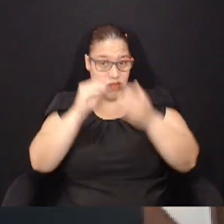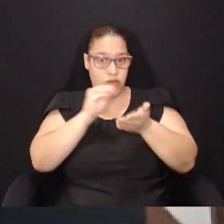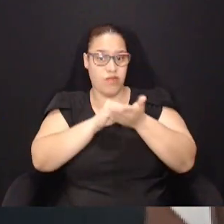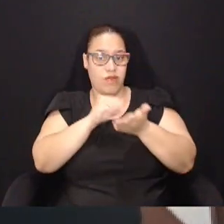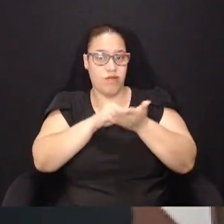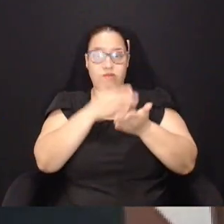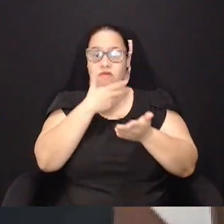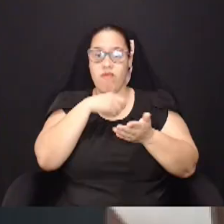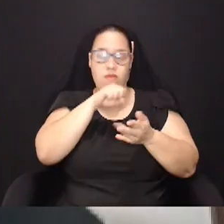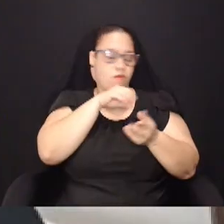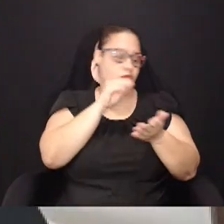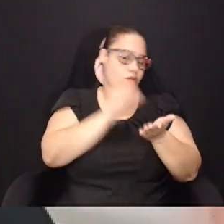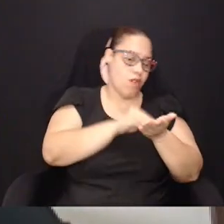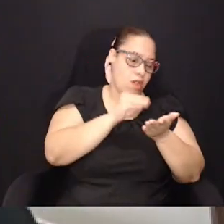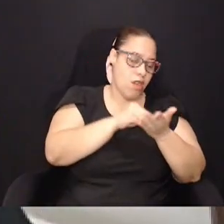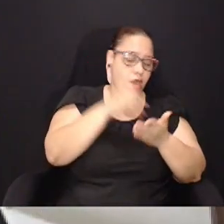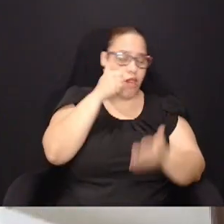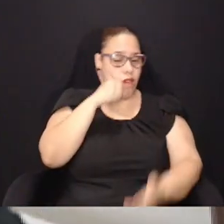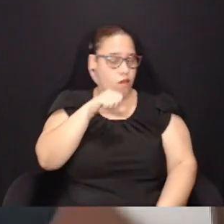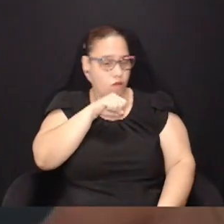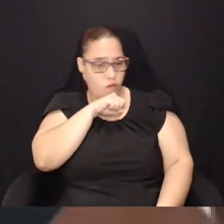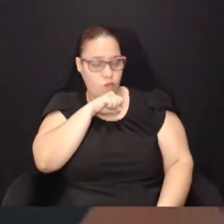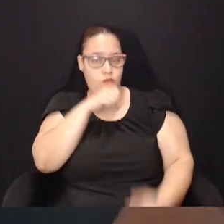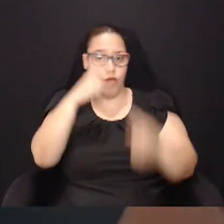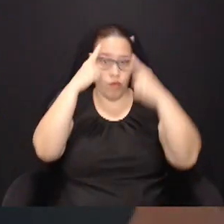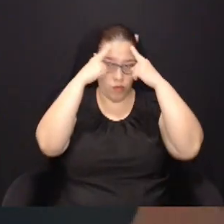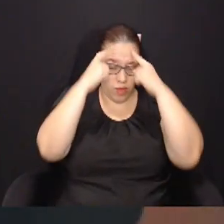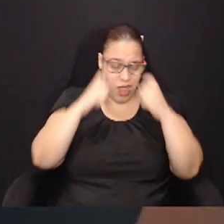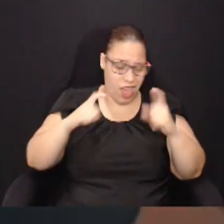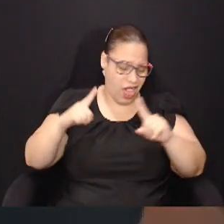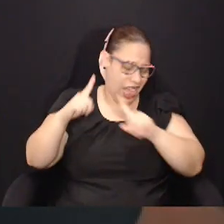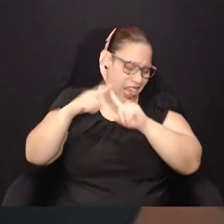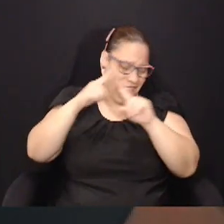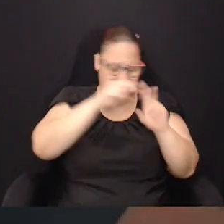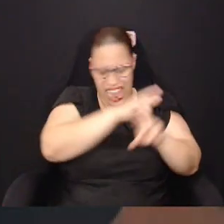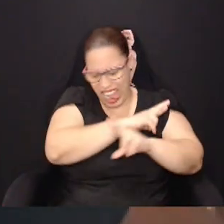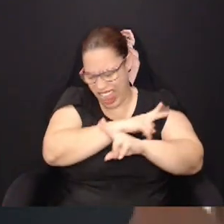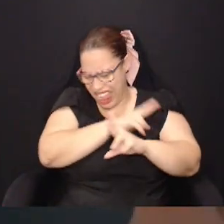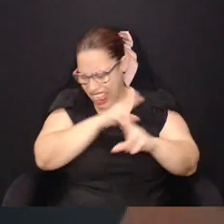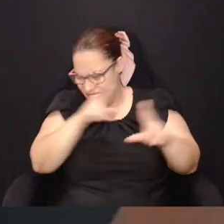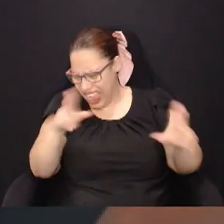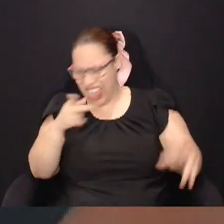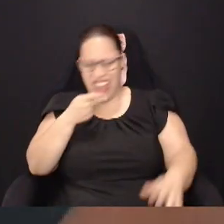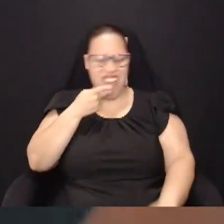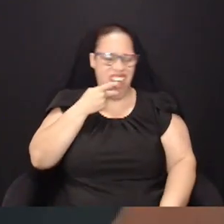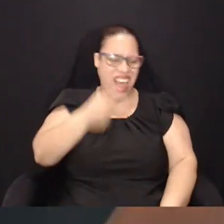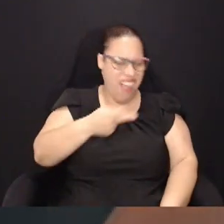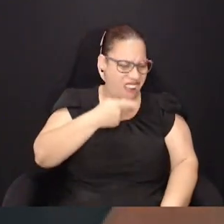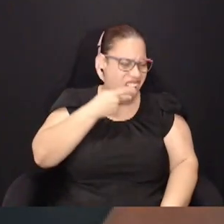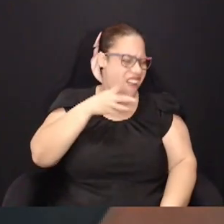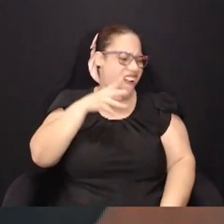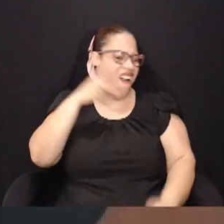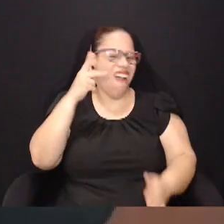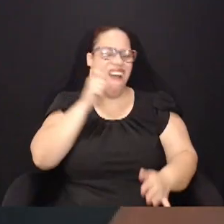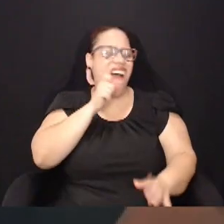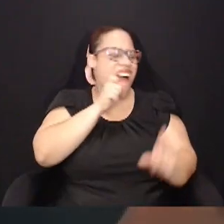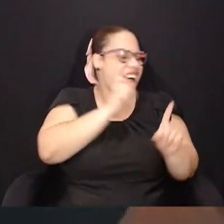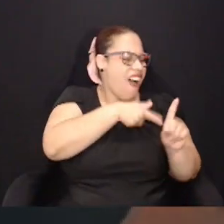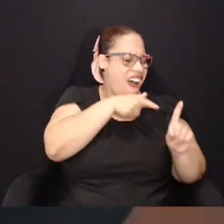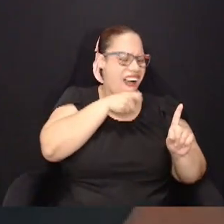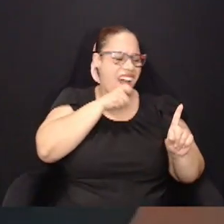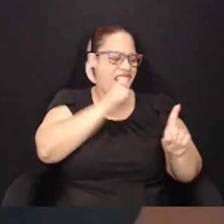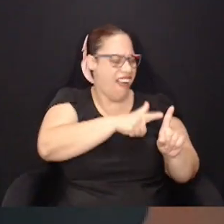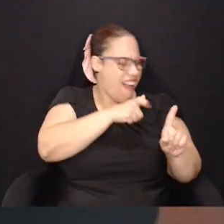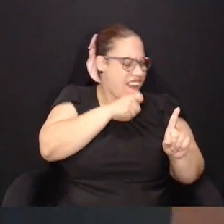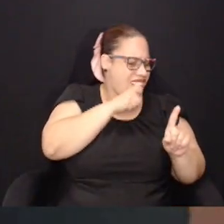mãe, violência de todos os tipos, de palavras inadequadas, né?